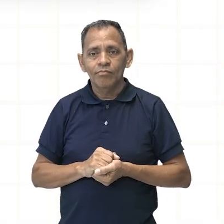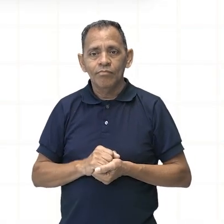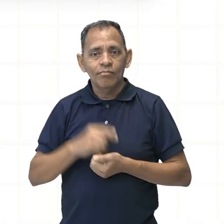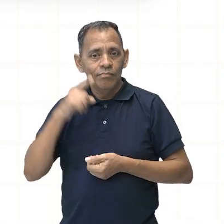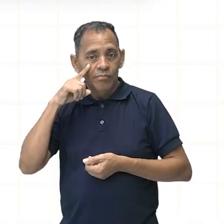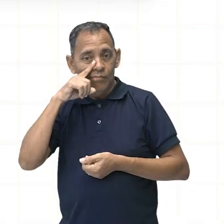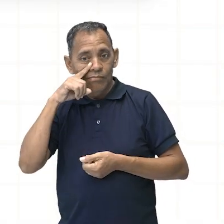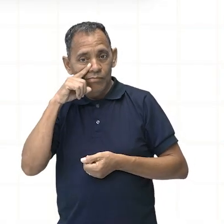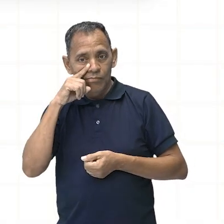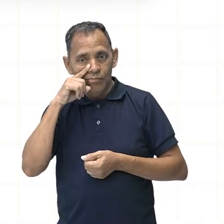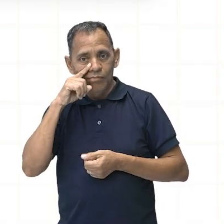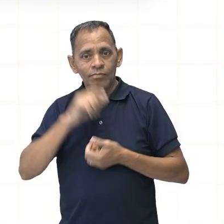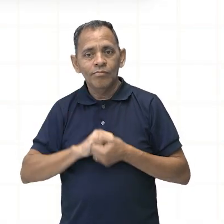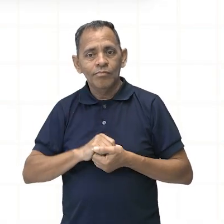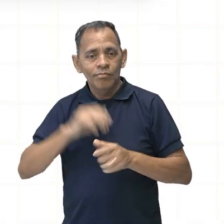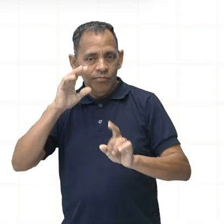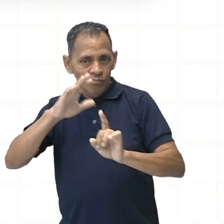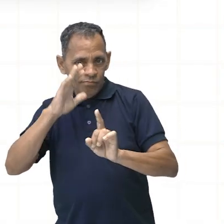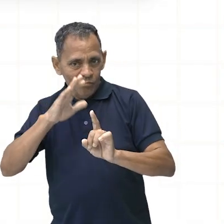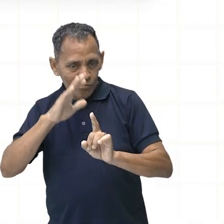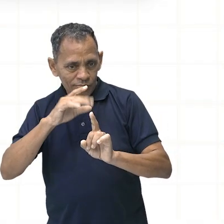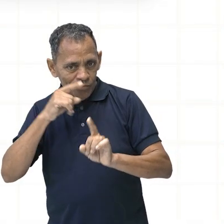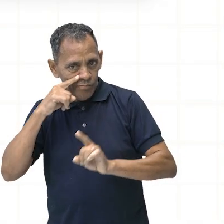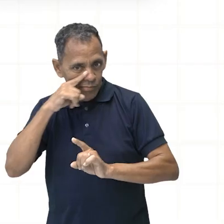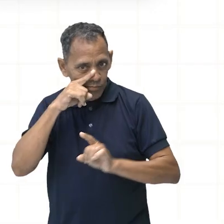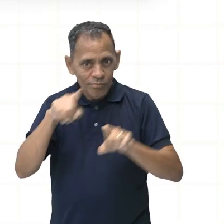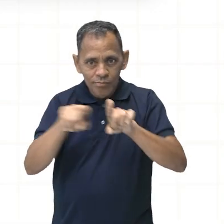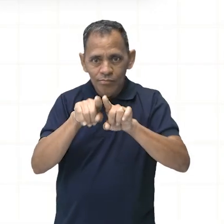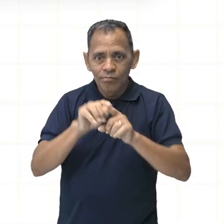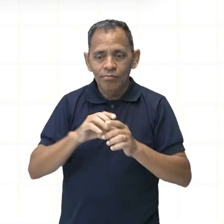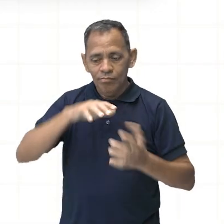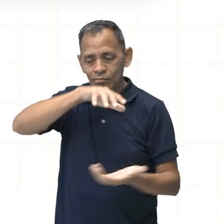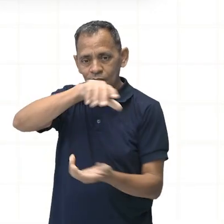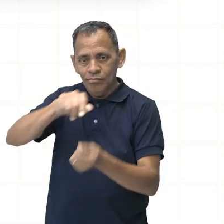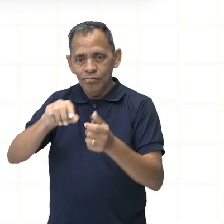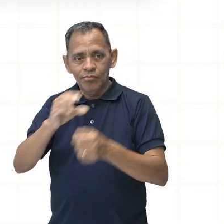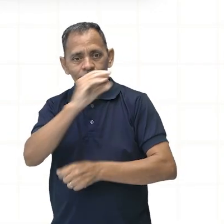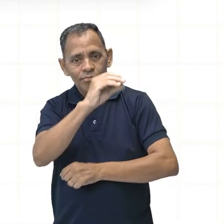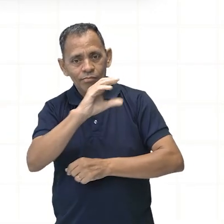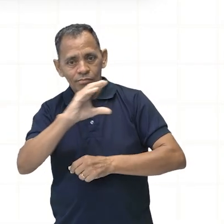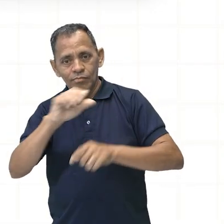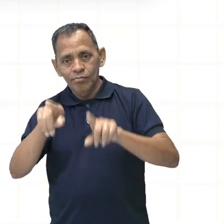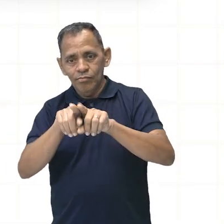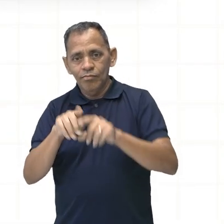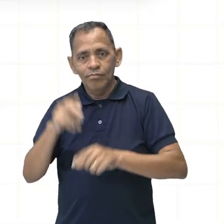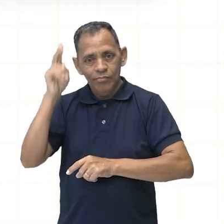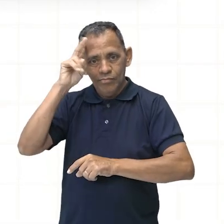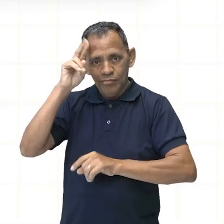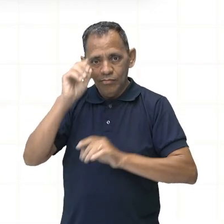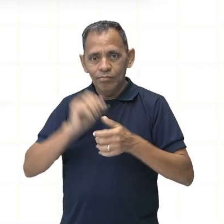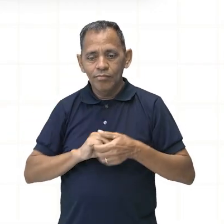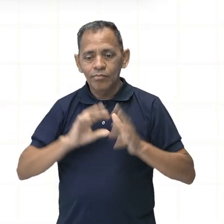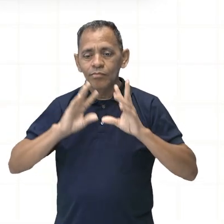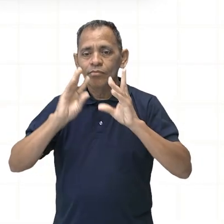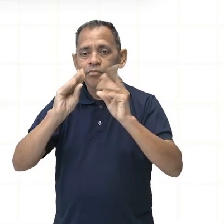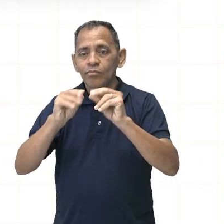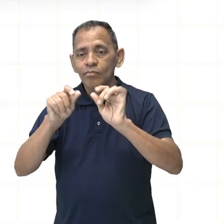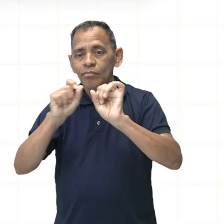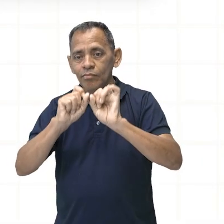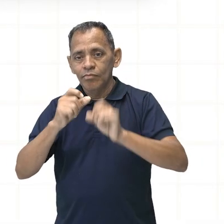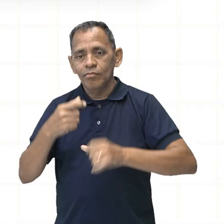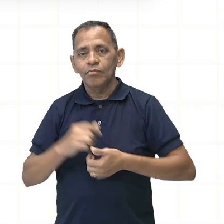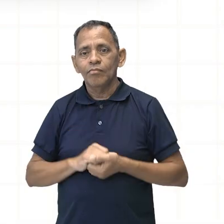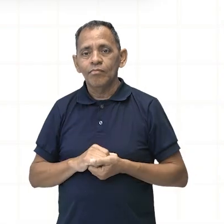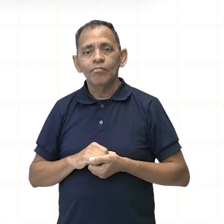perigo e uma ameaça para o mundo ocidental. Não esqueça que tudo isso vem